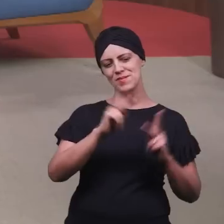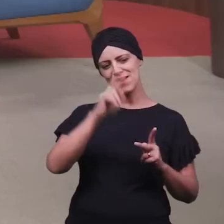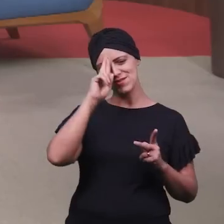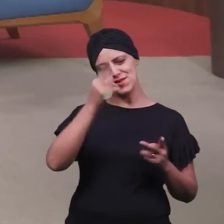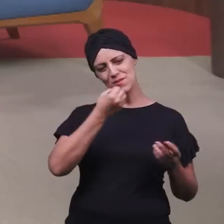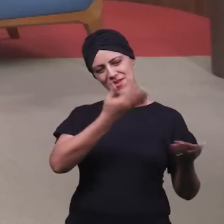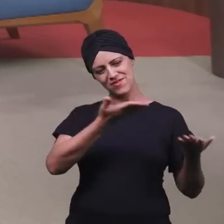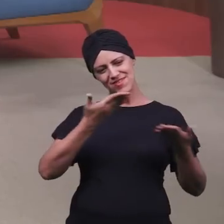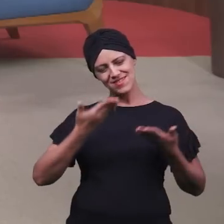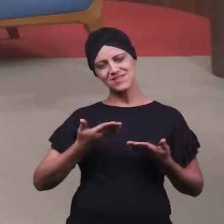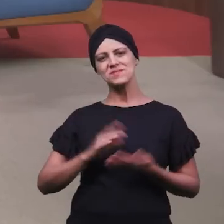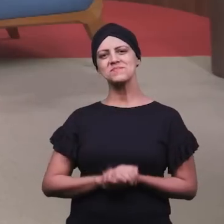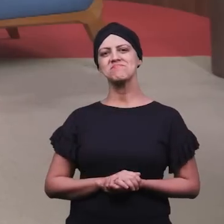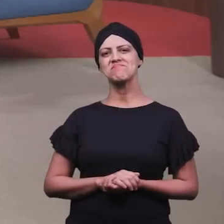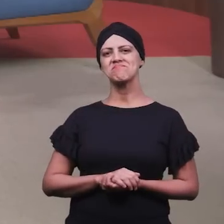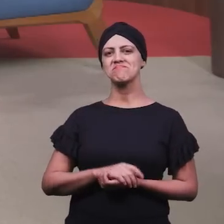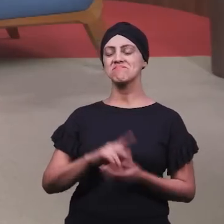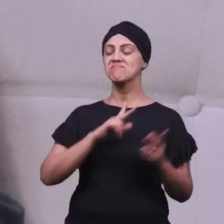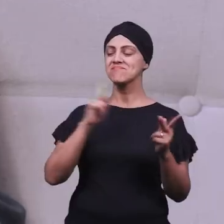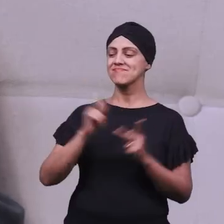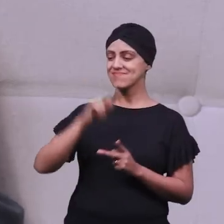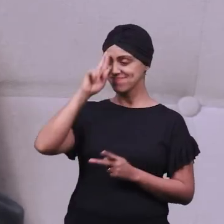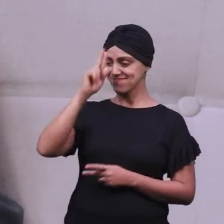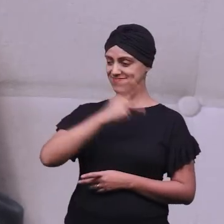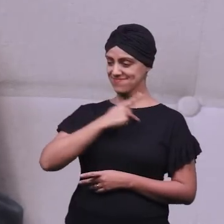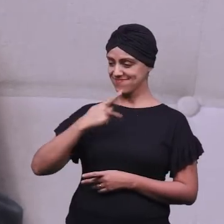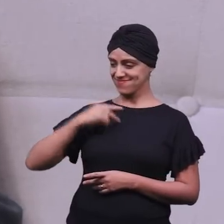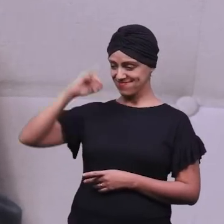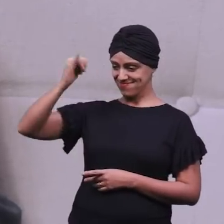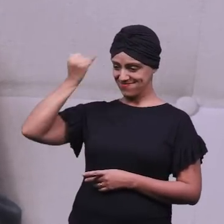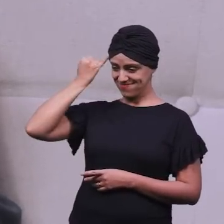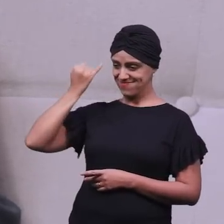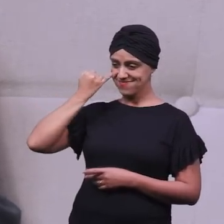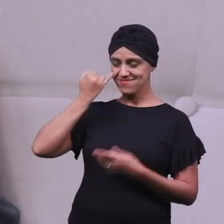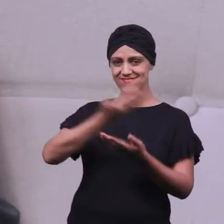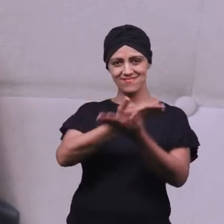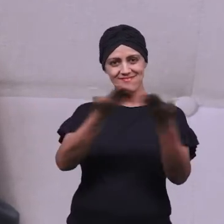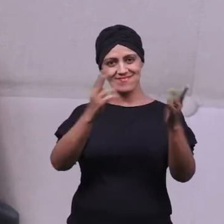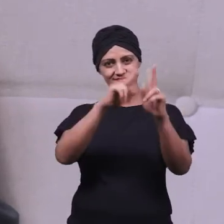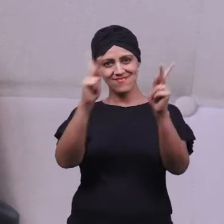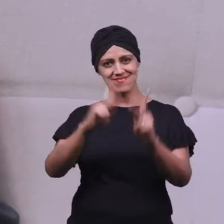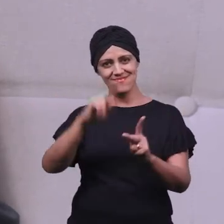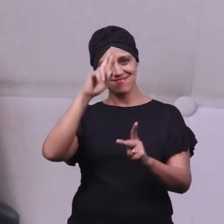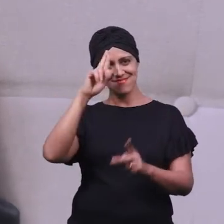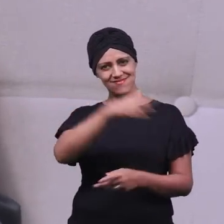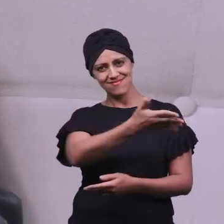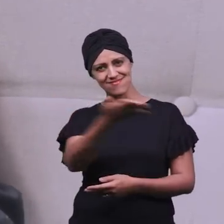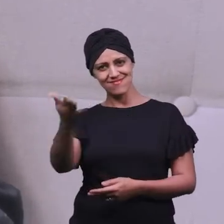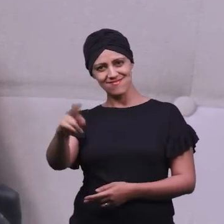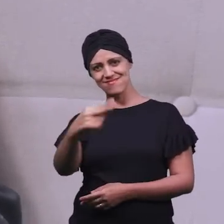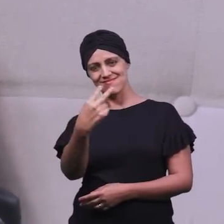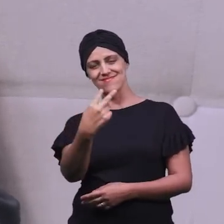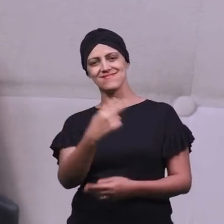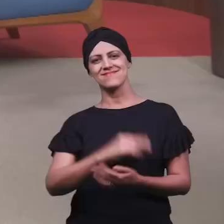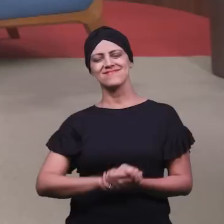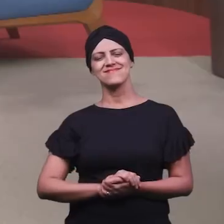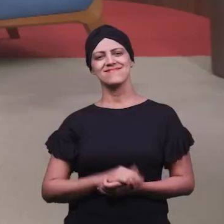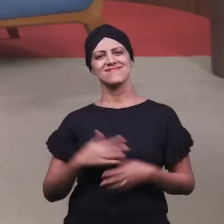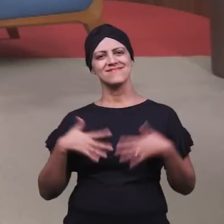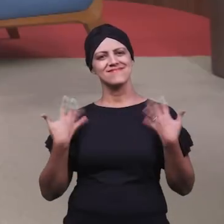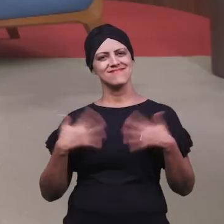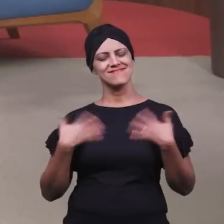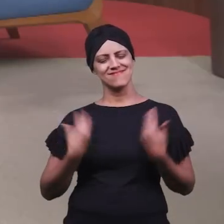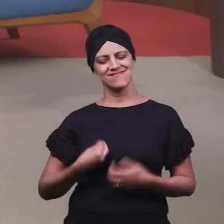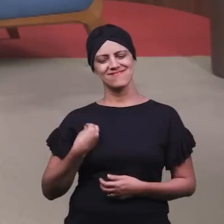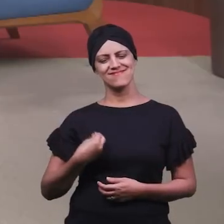Senhor, seja bem-vindo. A paz do Senhor, pastor Josias, muito obrigado. A paz do Senhor a todos os queridos irmãos que nos acompanham. É